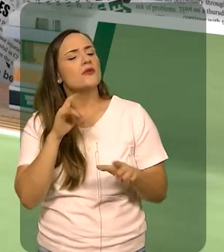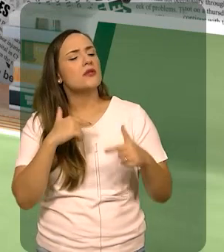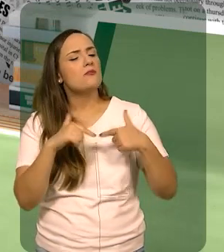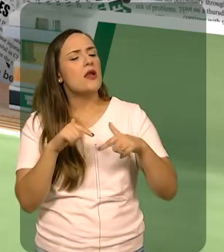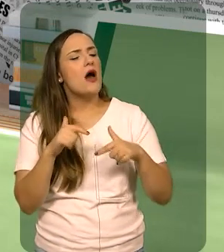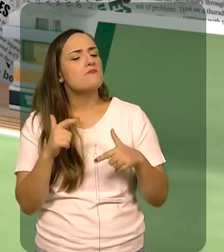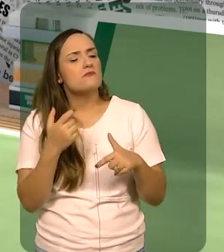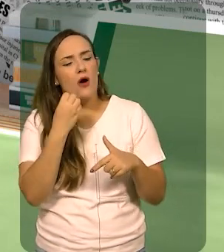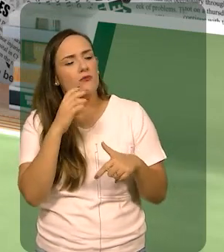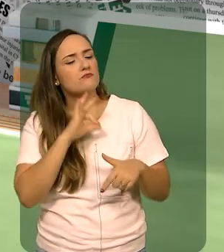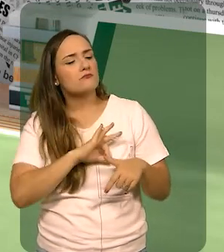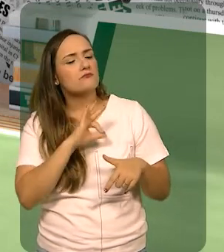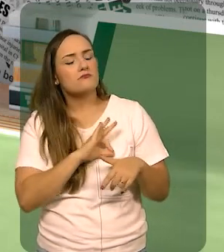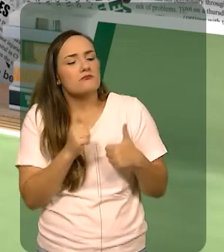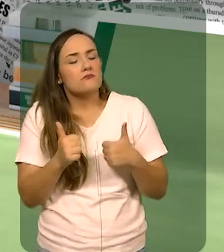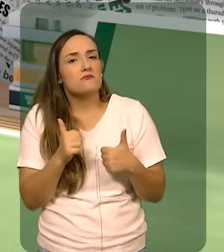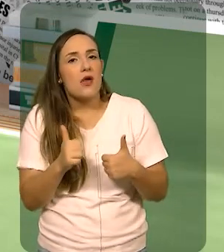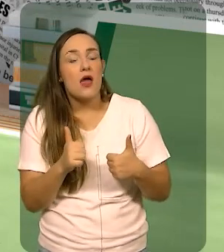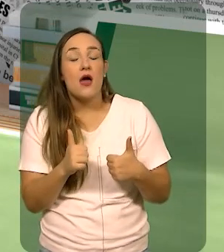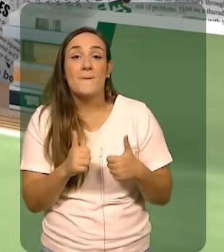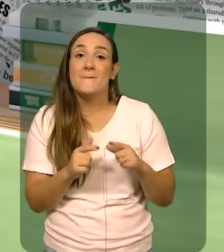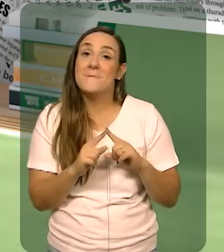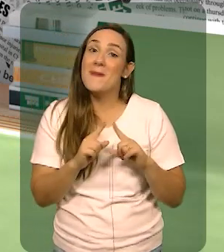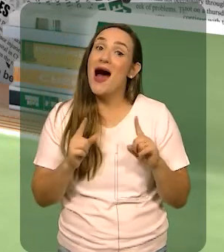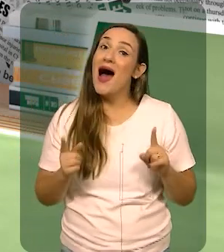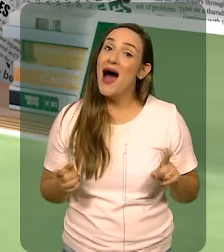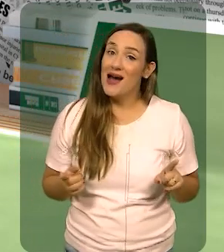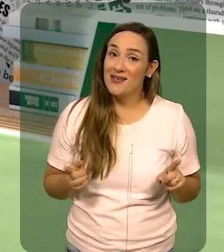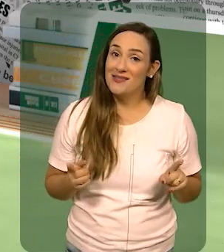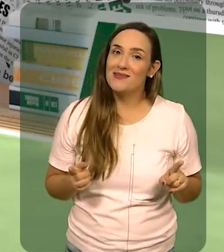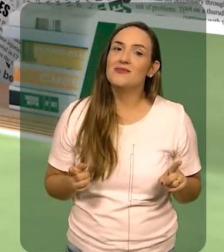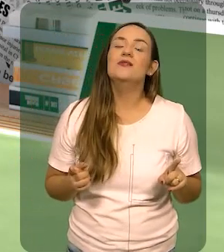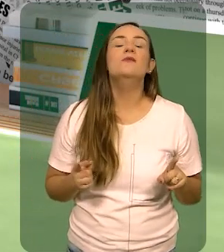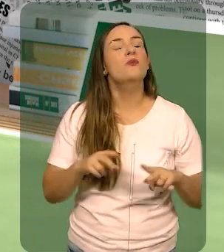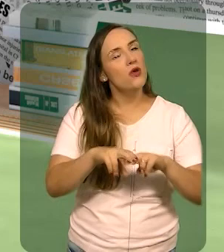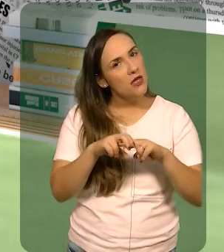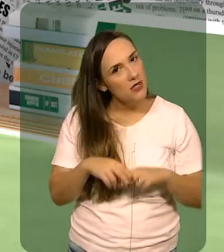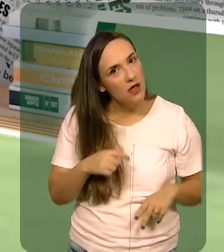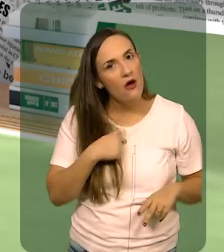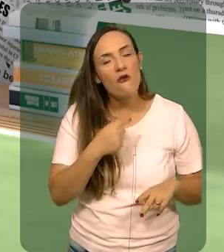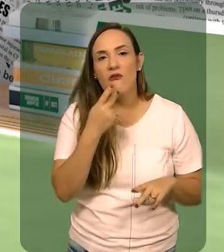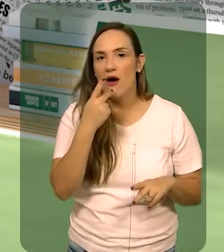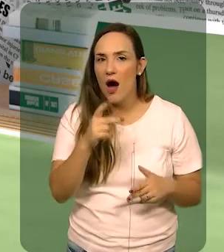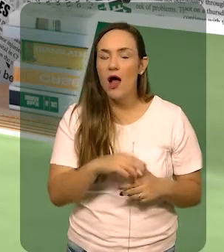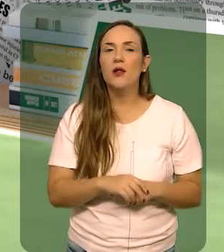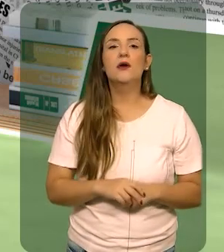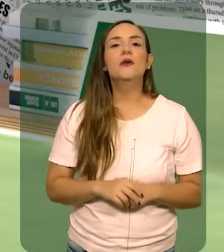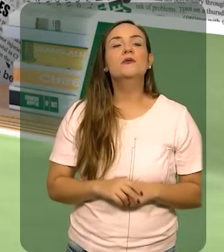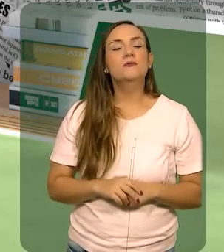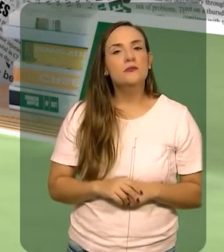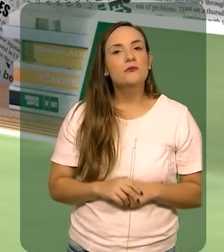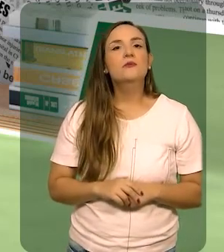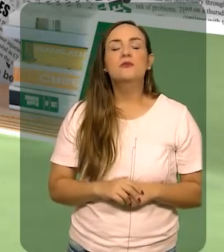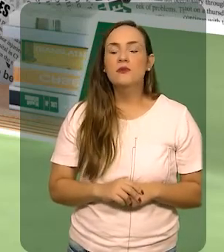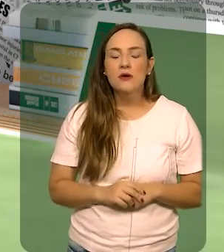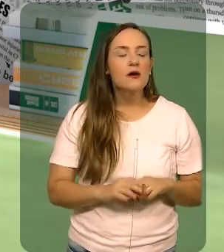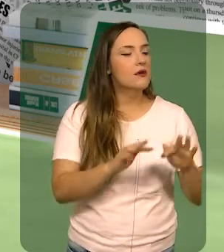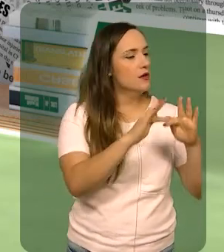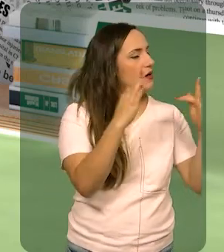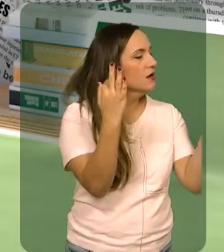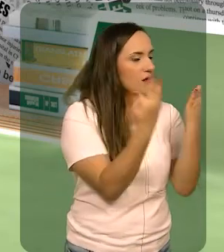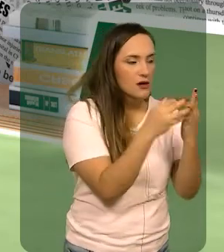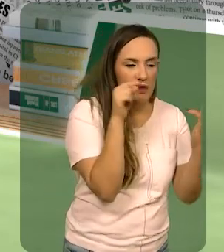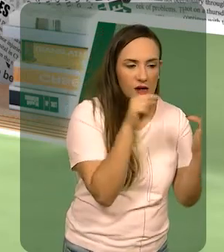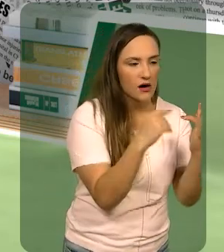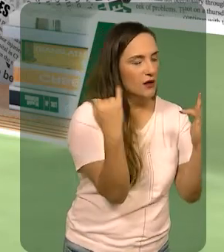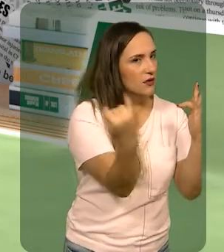aqui trabalhando, serviço braçal. Porém, por isso que eu sempre digo, eu sempre elevo a